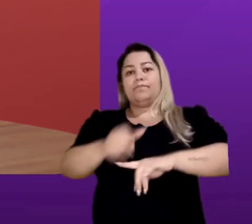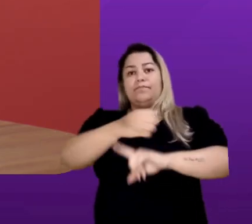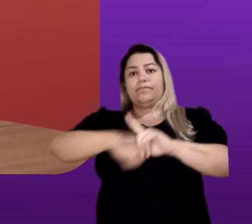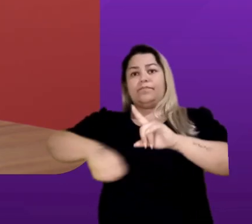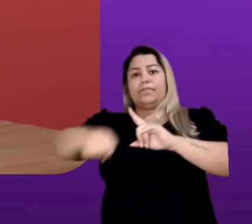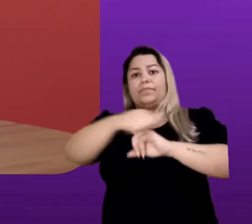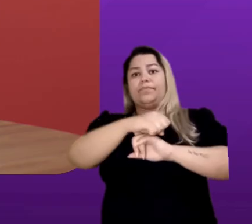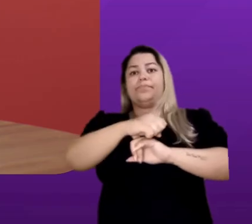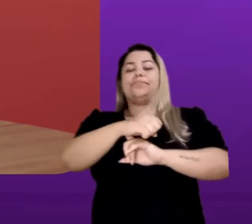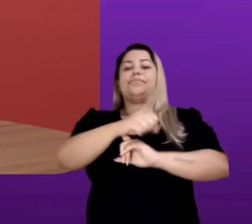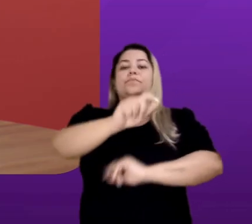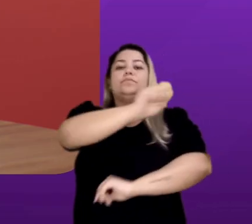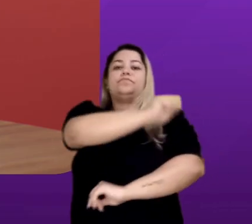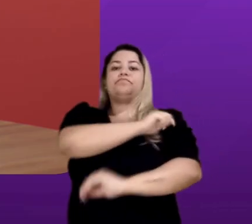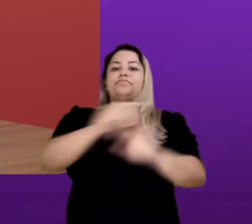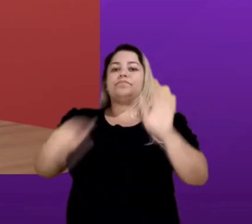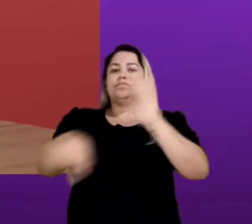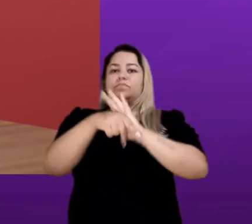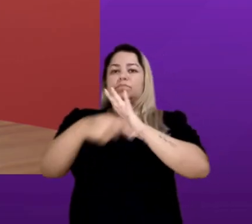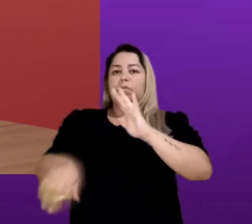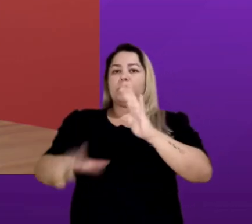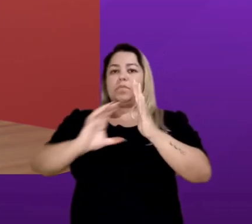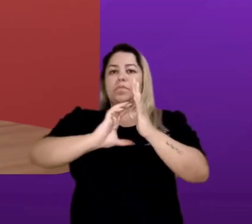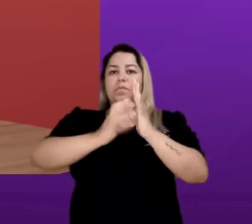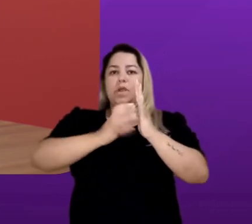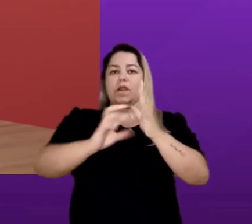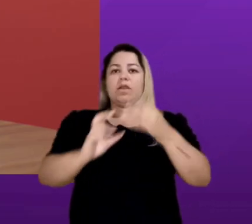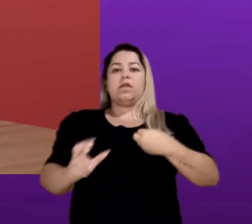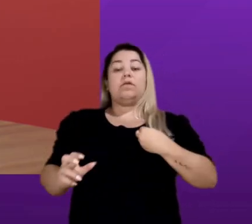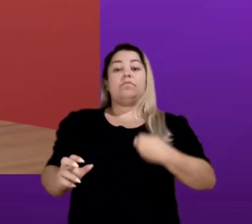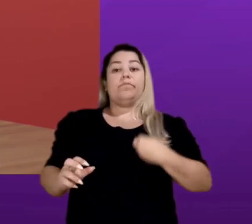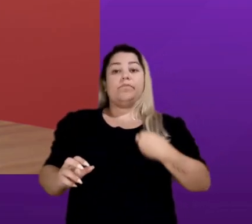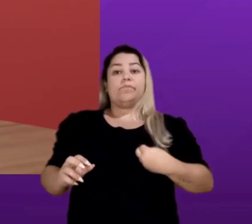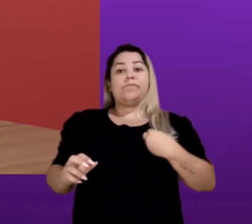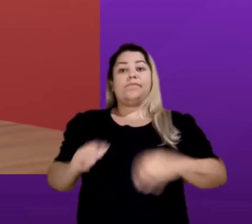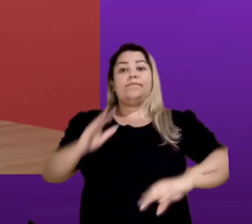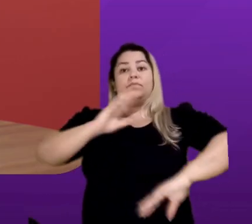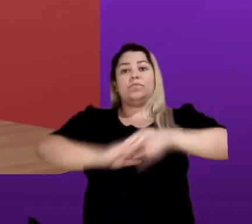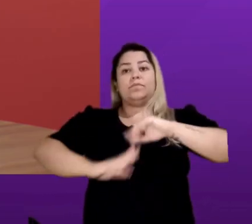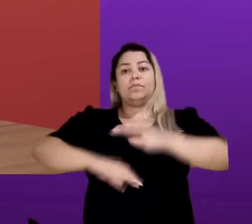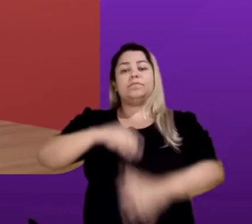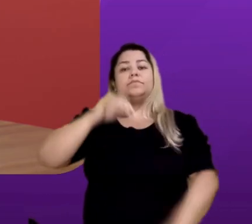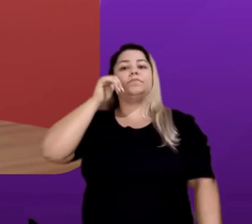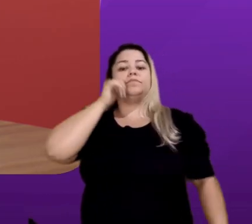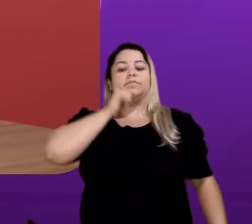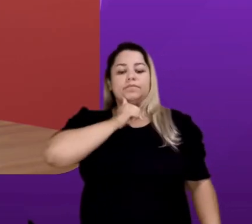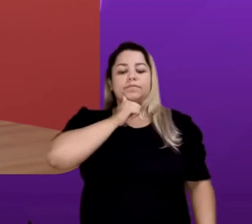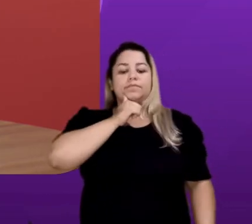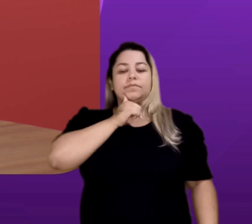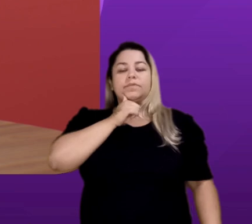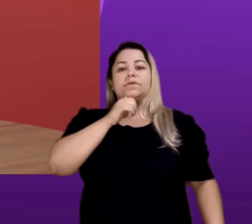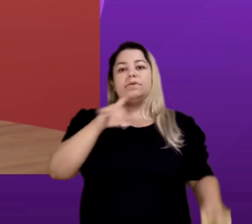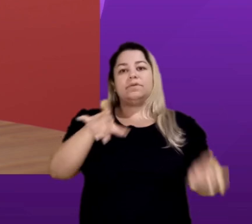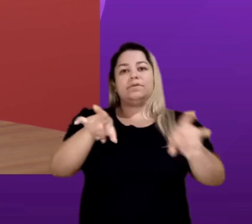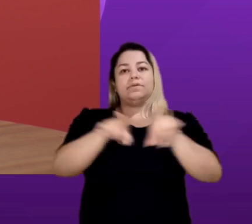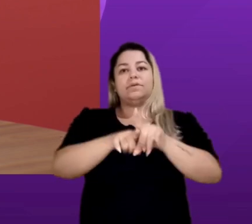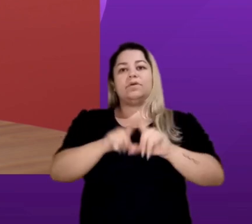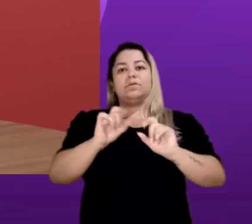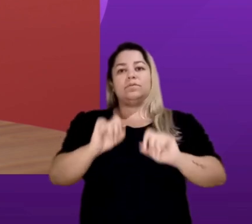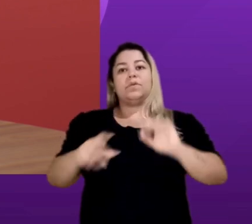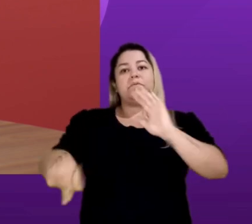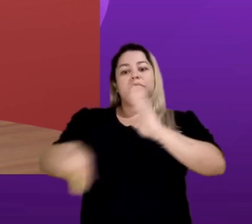no próprio partido, na vida profissional, como mulher, como mãe, aquilo foi a semente